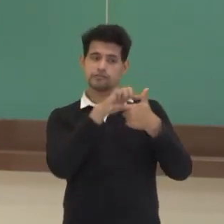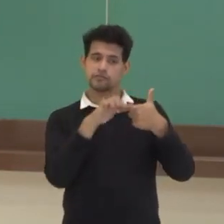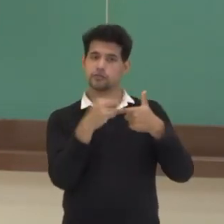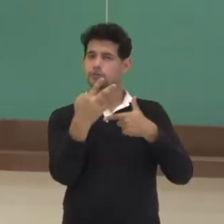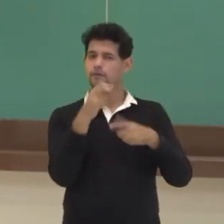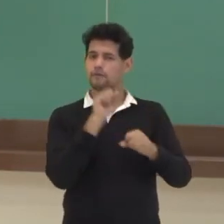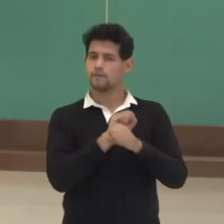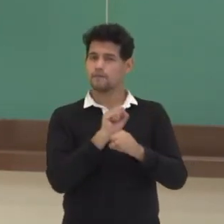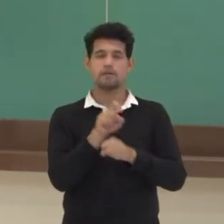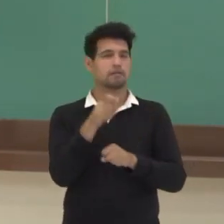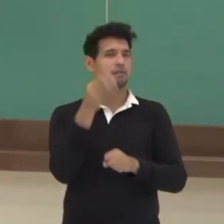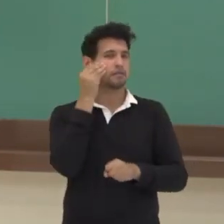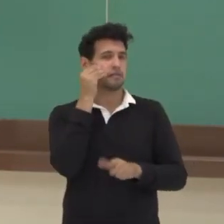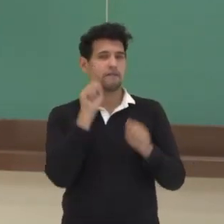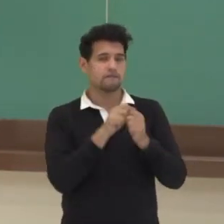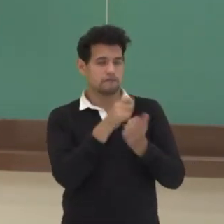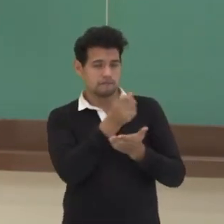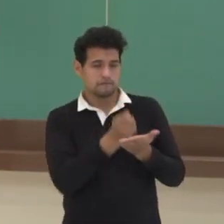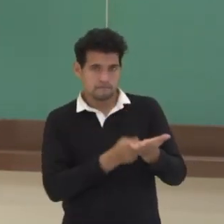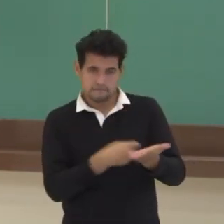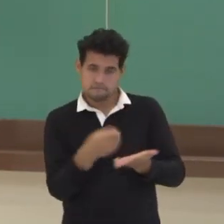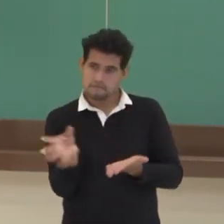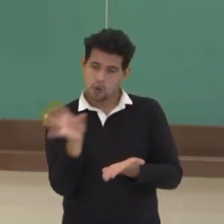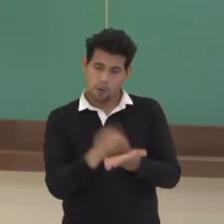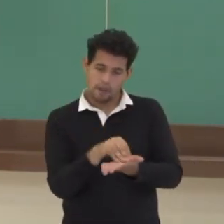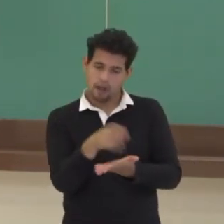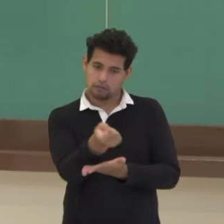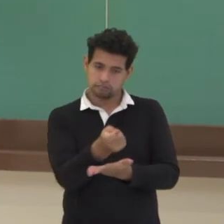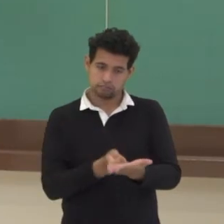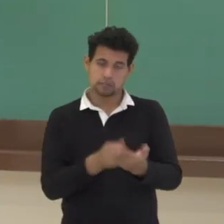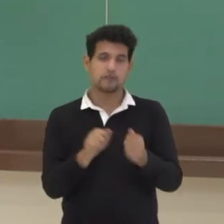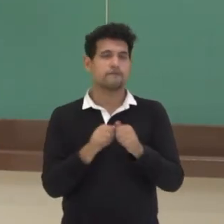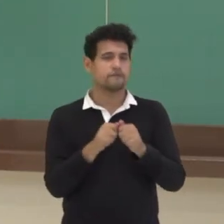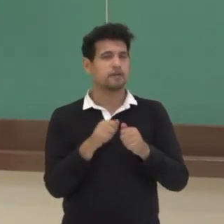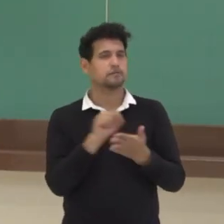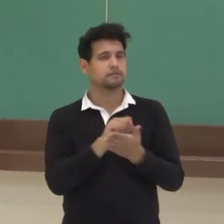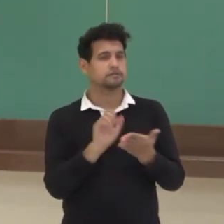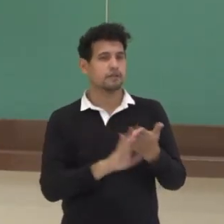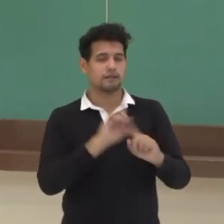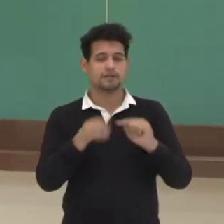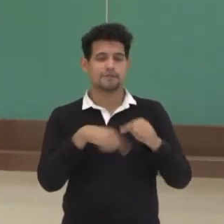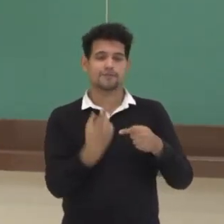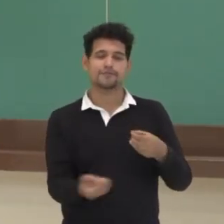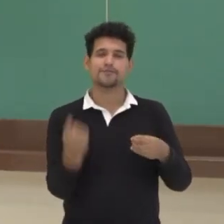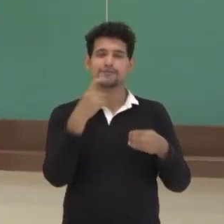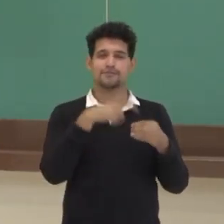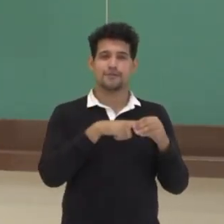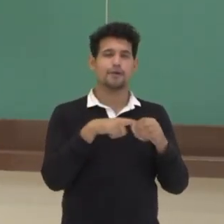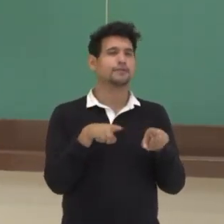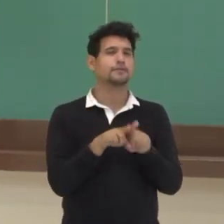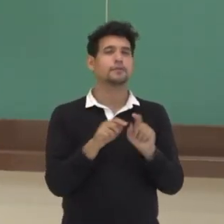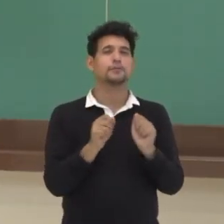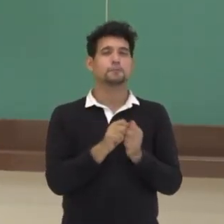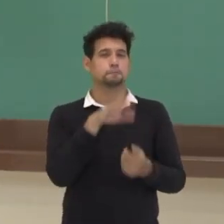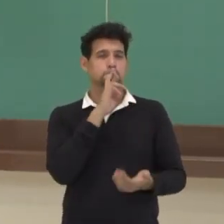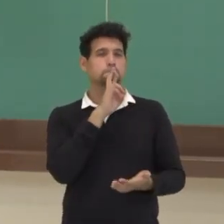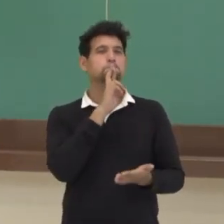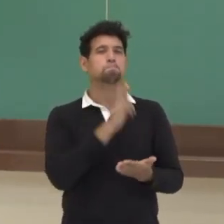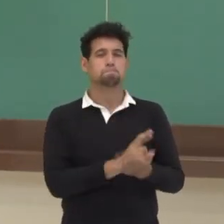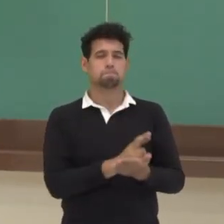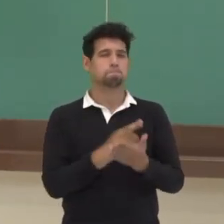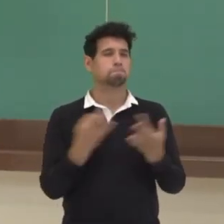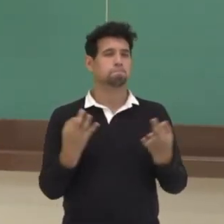dar um tempo para que você transcreva aí para o seu caderno, resolva e daí nós retornamos aí com a